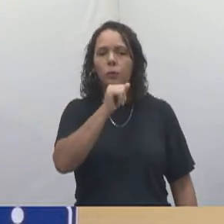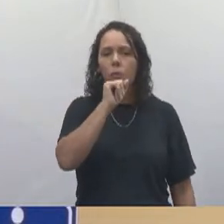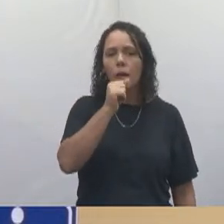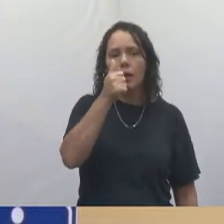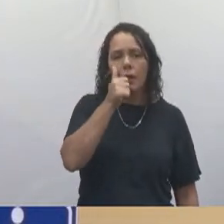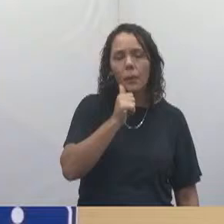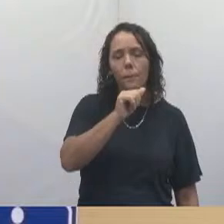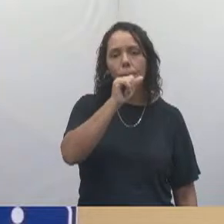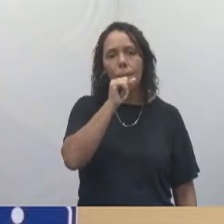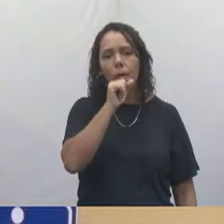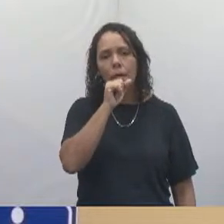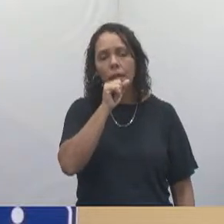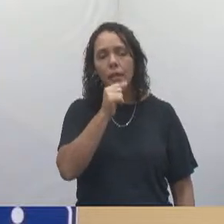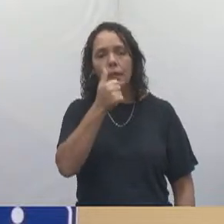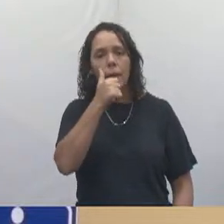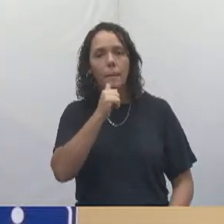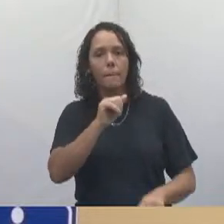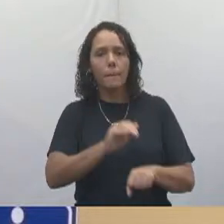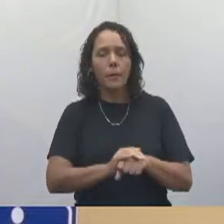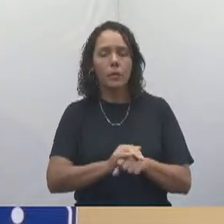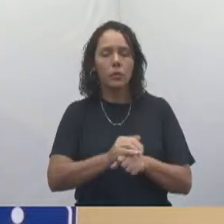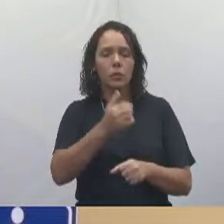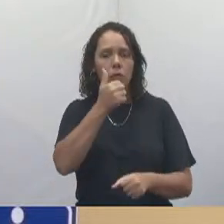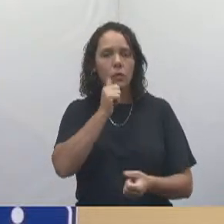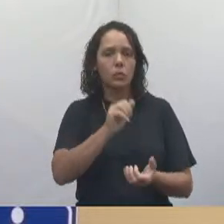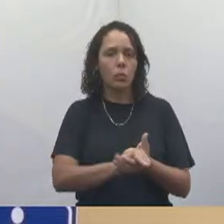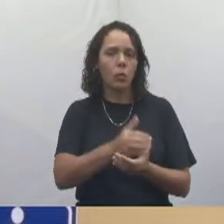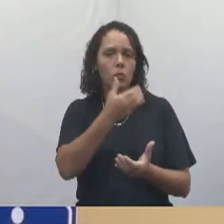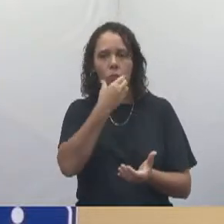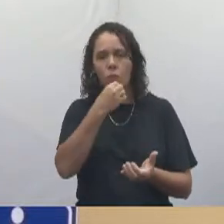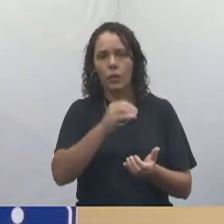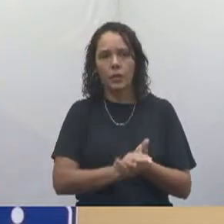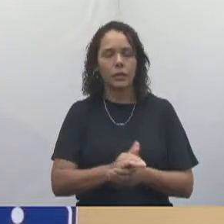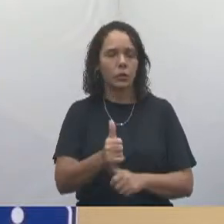como profissional, como vereador, em todos os campos.